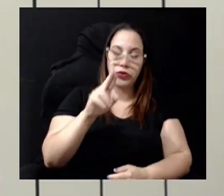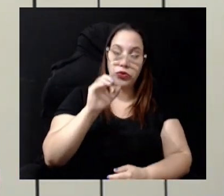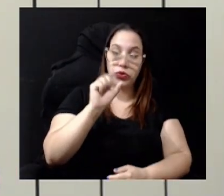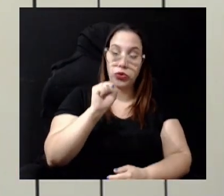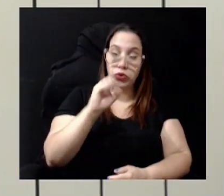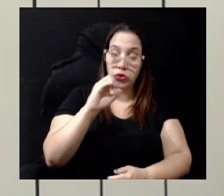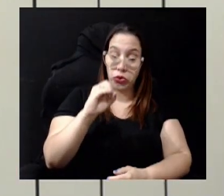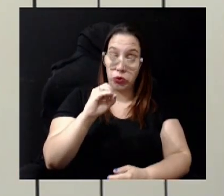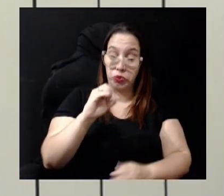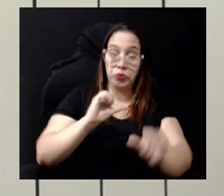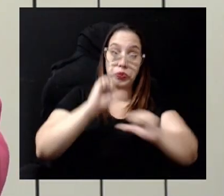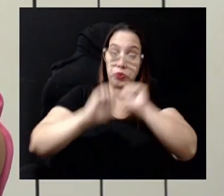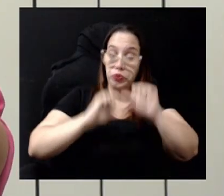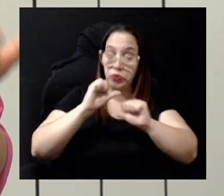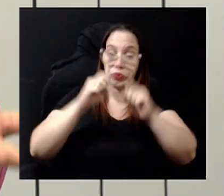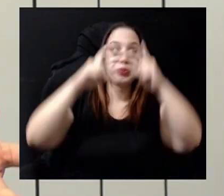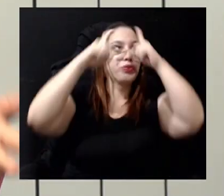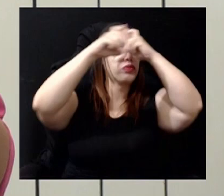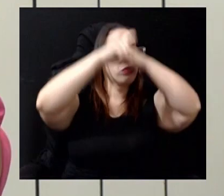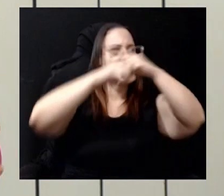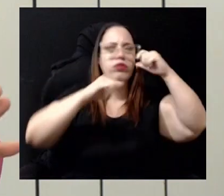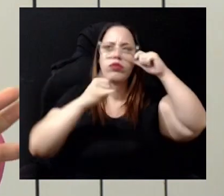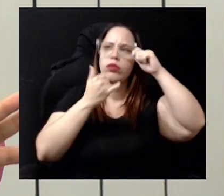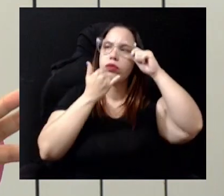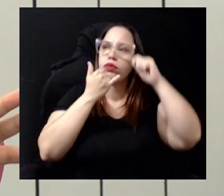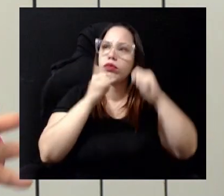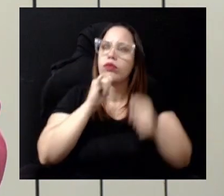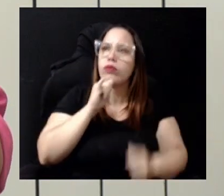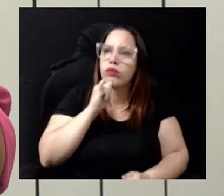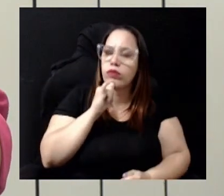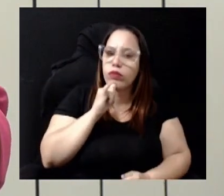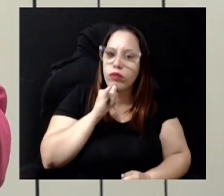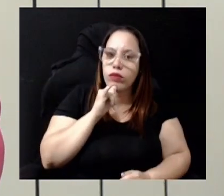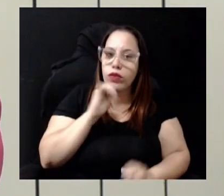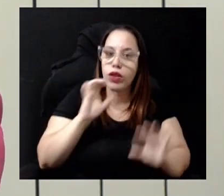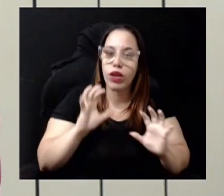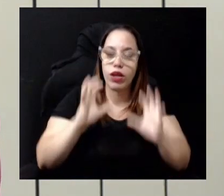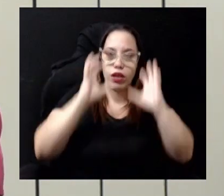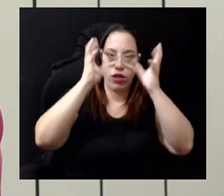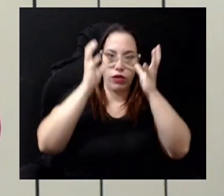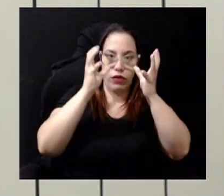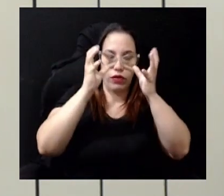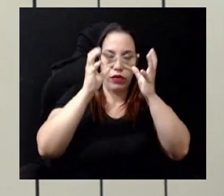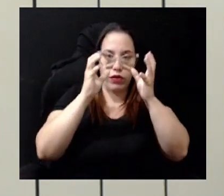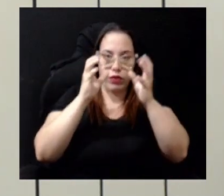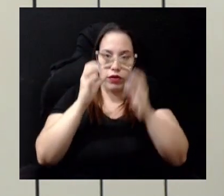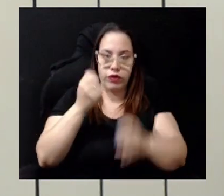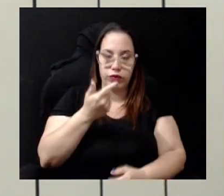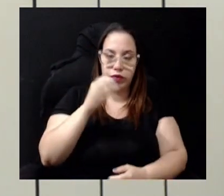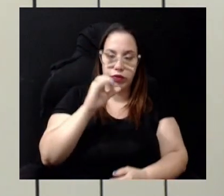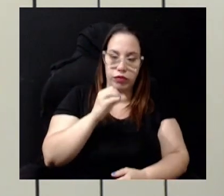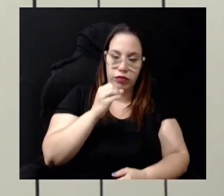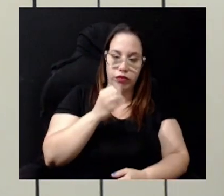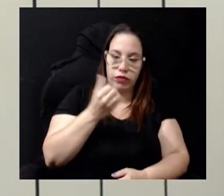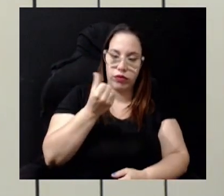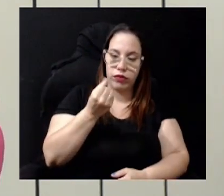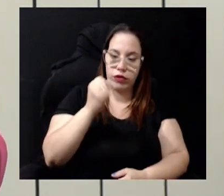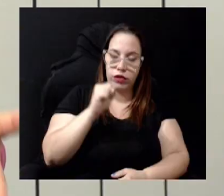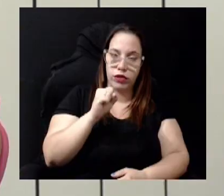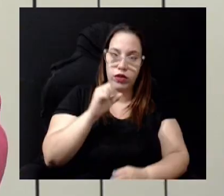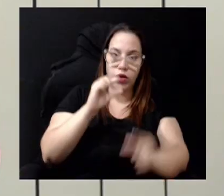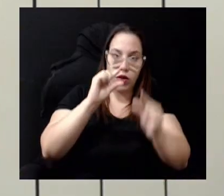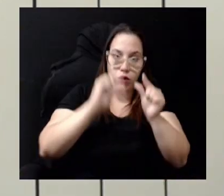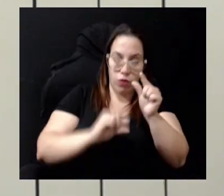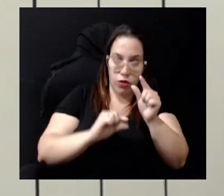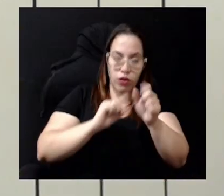pode dificultar, por exemplo, a realização de eventos nacionais. Em 2018, o horário de verão ele foi mais curto, você sabia? E